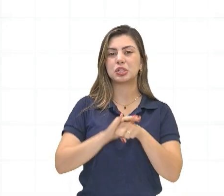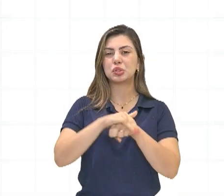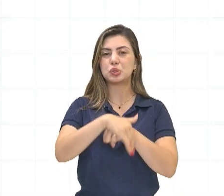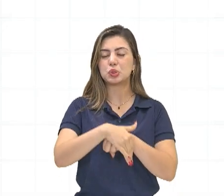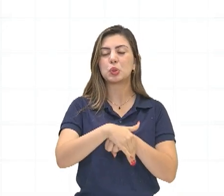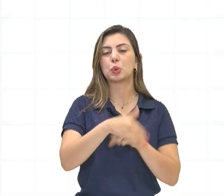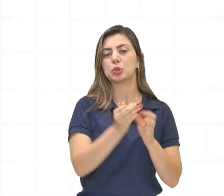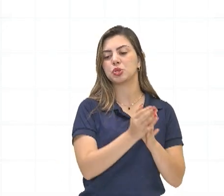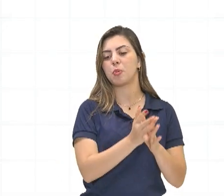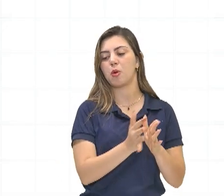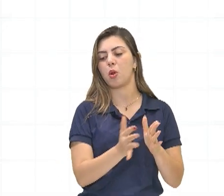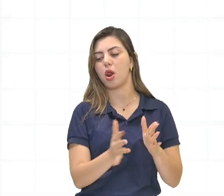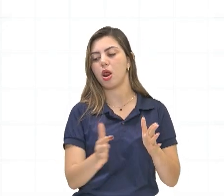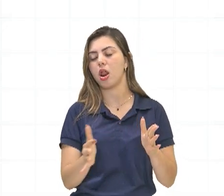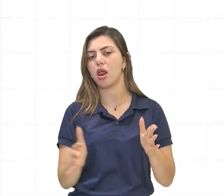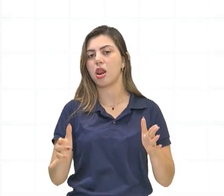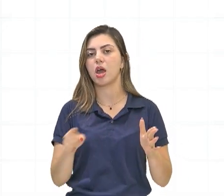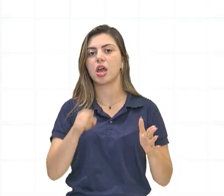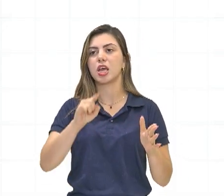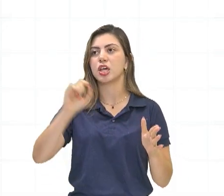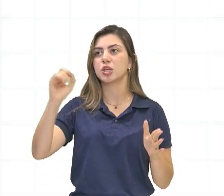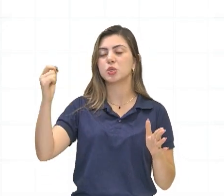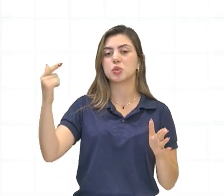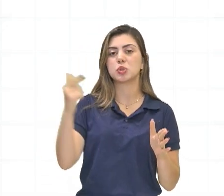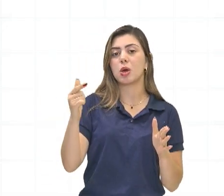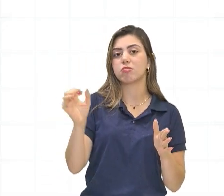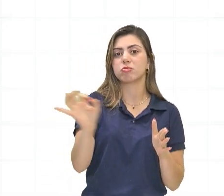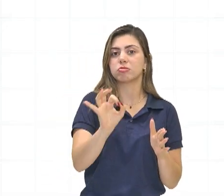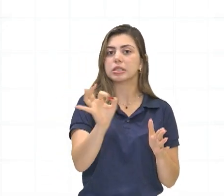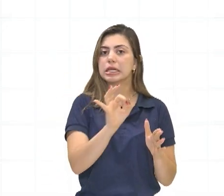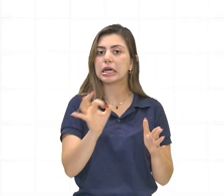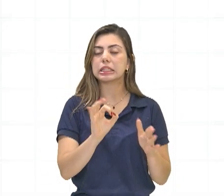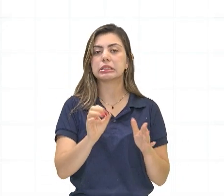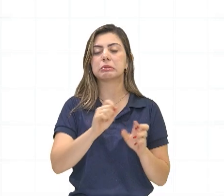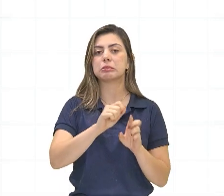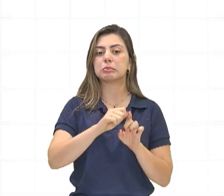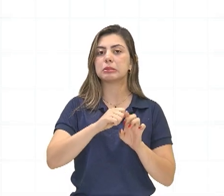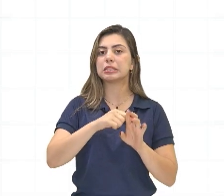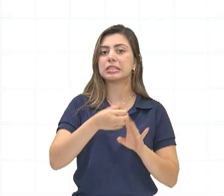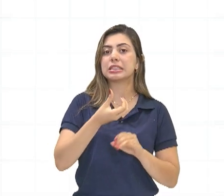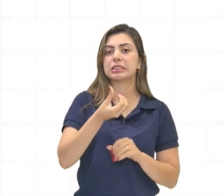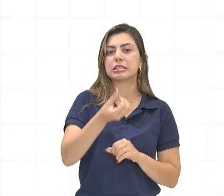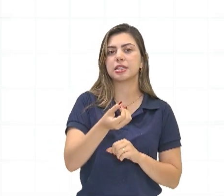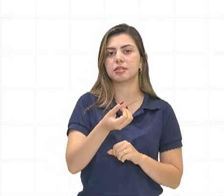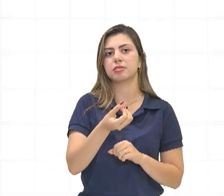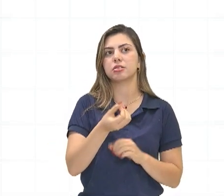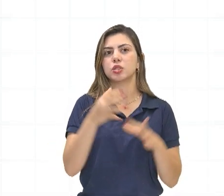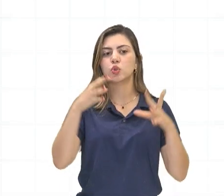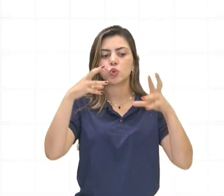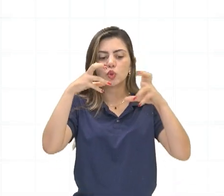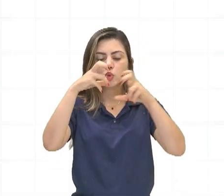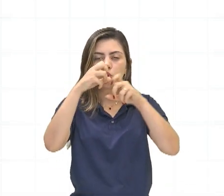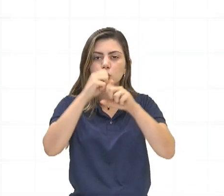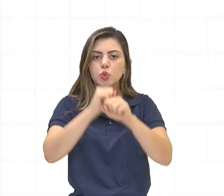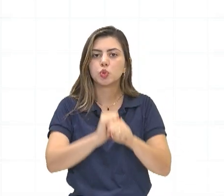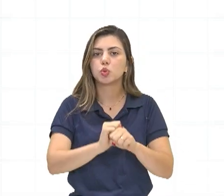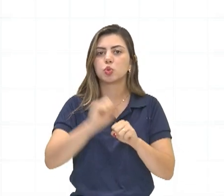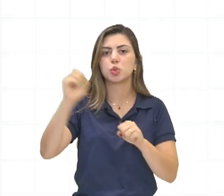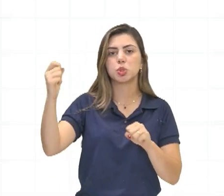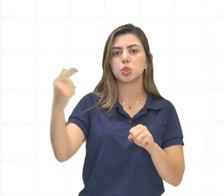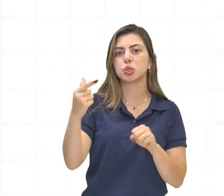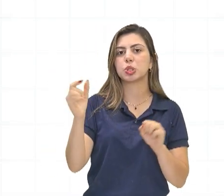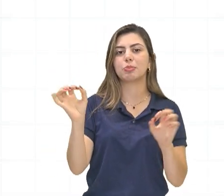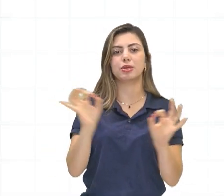prolongada, né? Que eles ficam quase 6 meses como se fosse noite, no escuro, sem receber